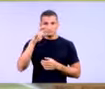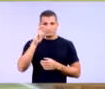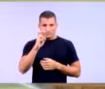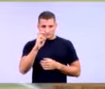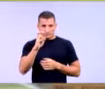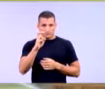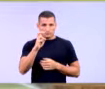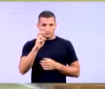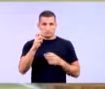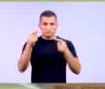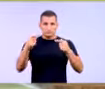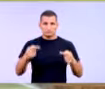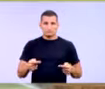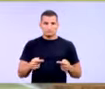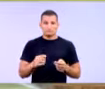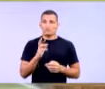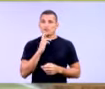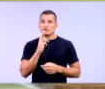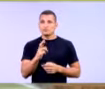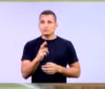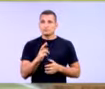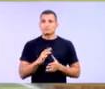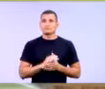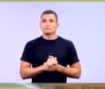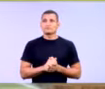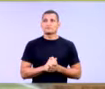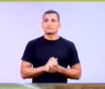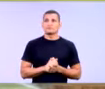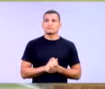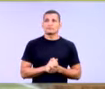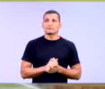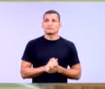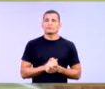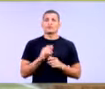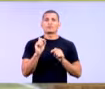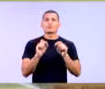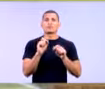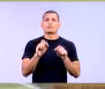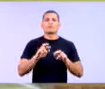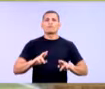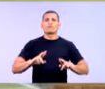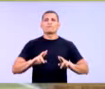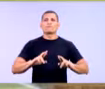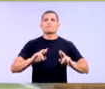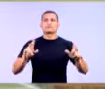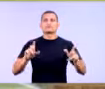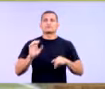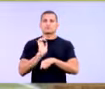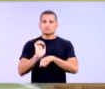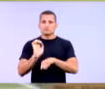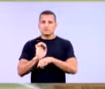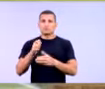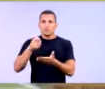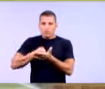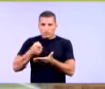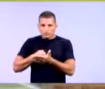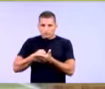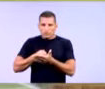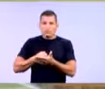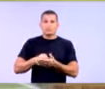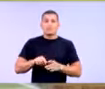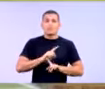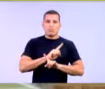nós vamos responder, como prometido aqui no chat, o que diferencia o estágio obrigatório do não obrigatório. Aí